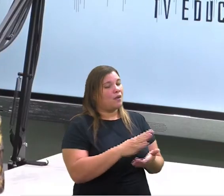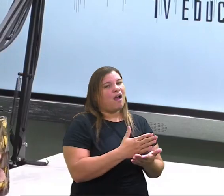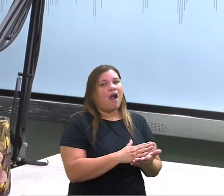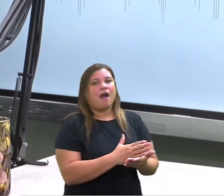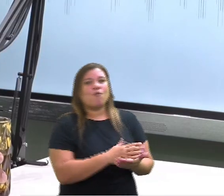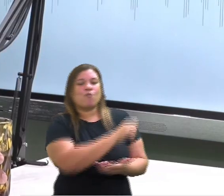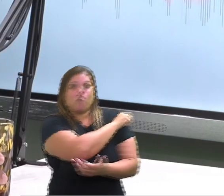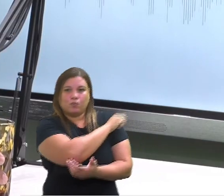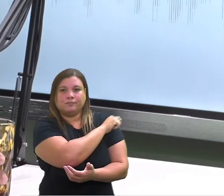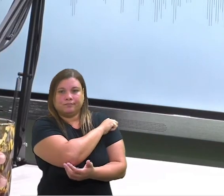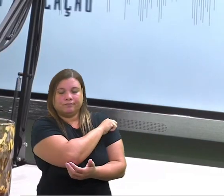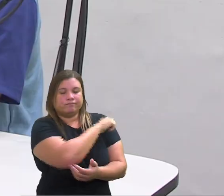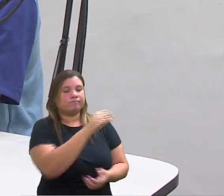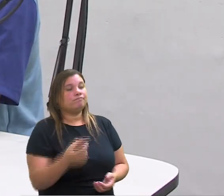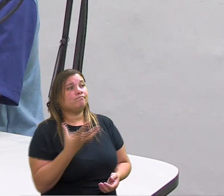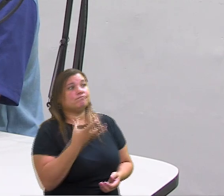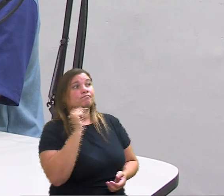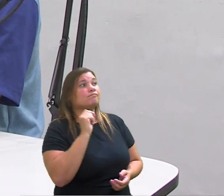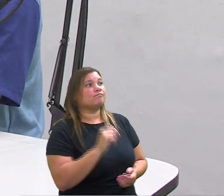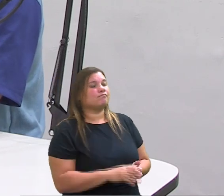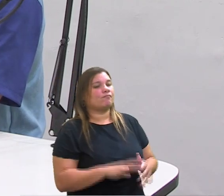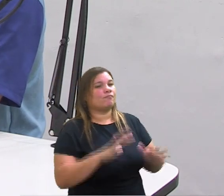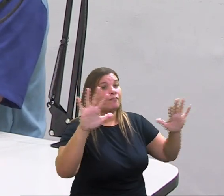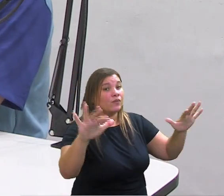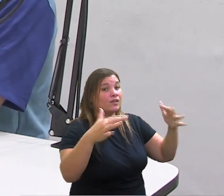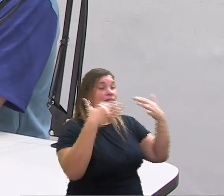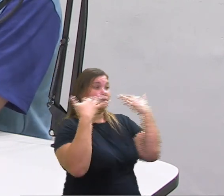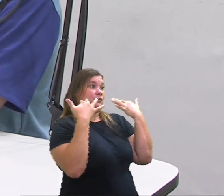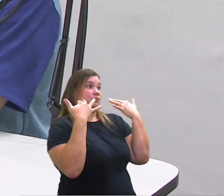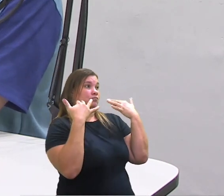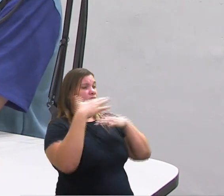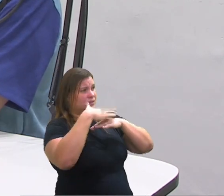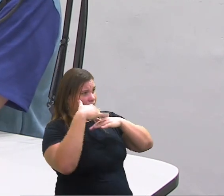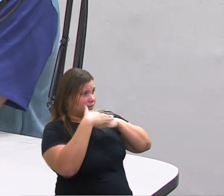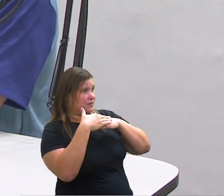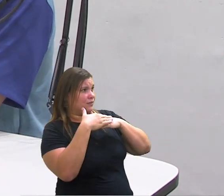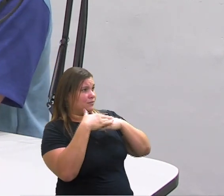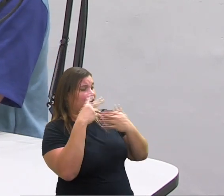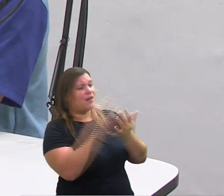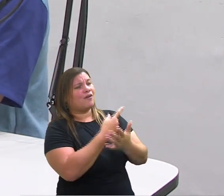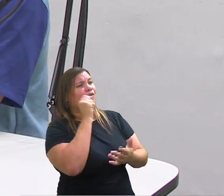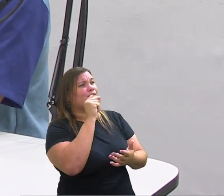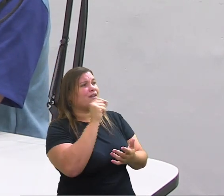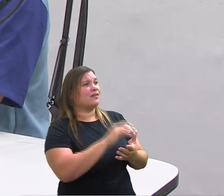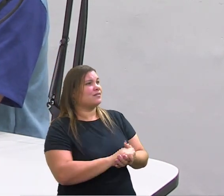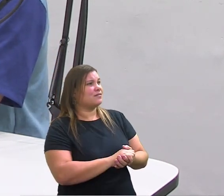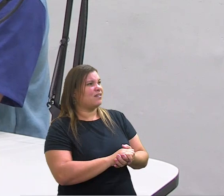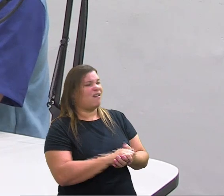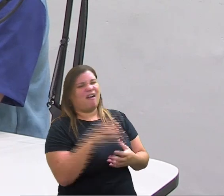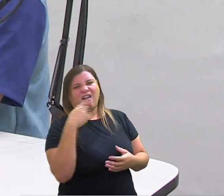a atenção que ele precisa. Então, quer dizer, tem um outro problema enorme. Lembra do início? Falando da